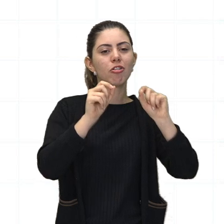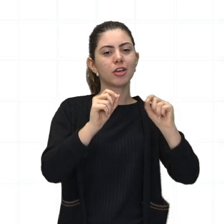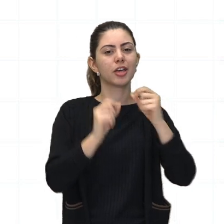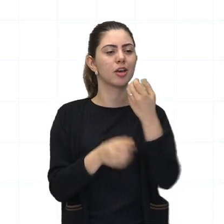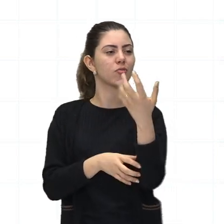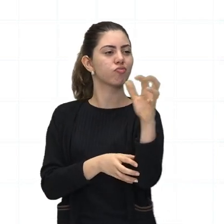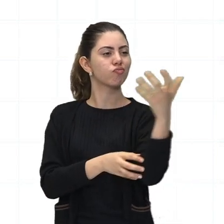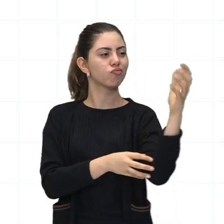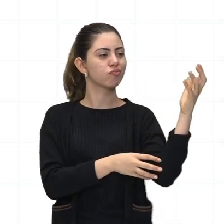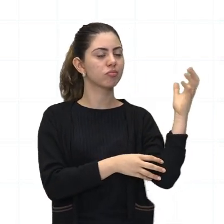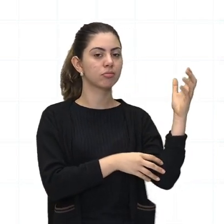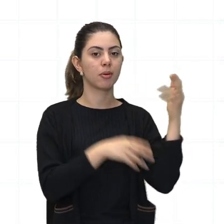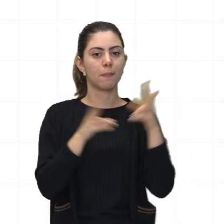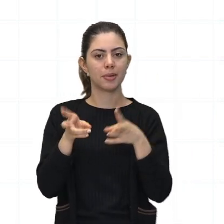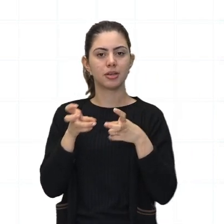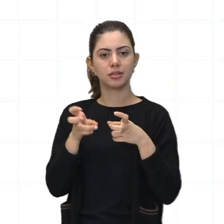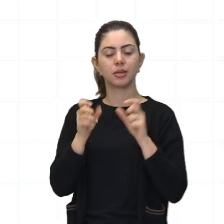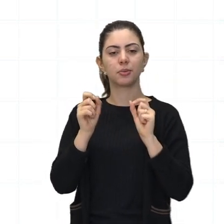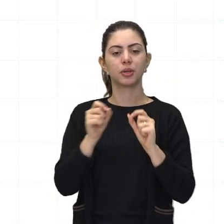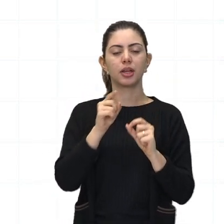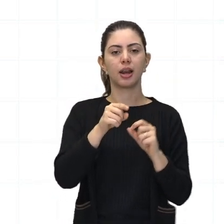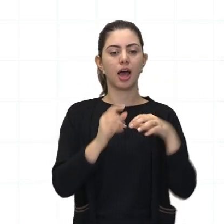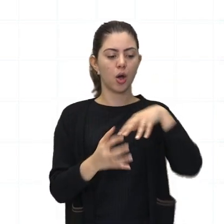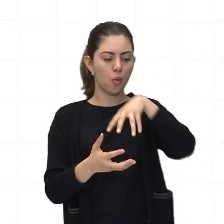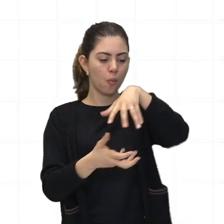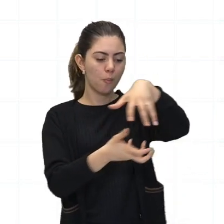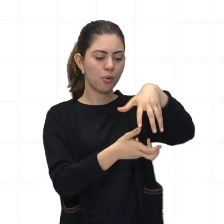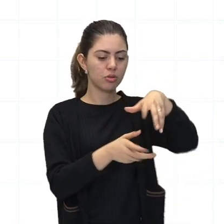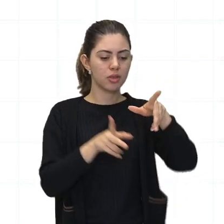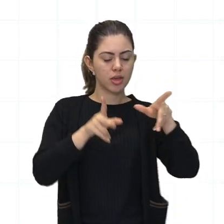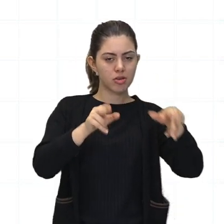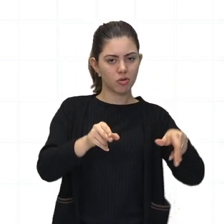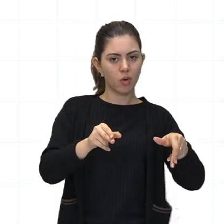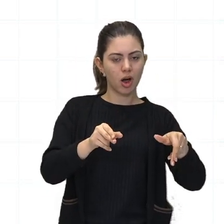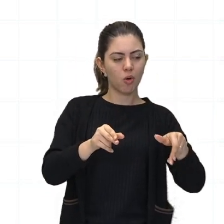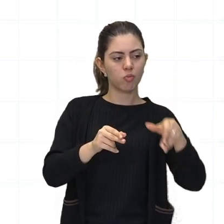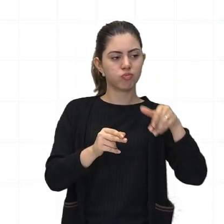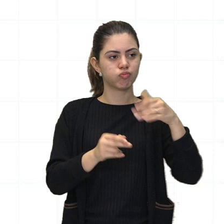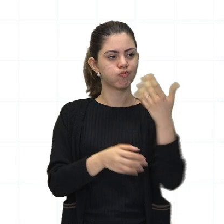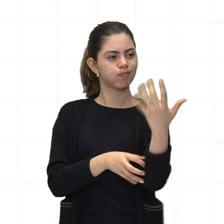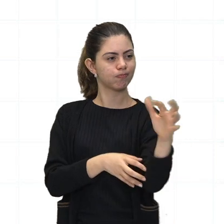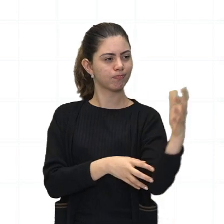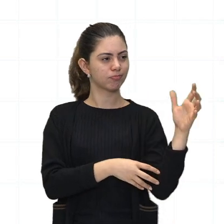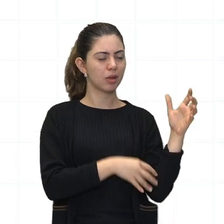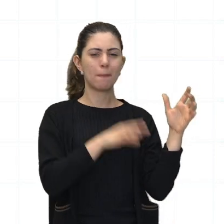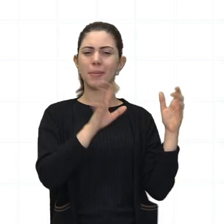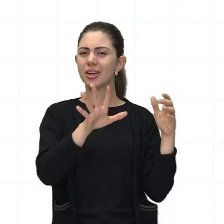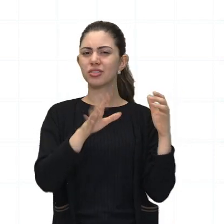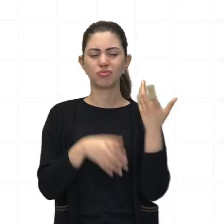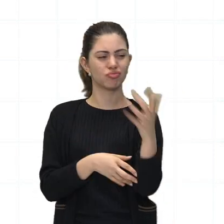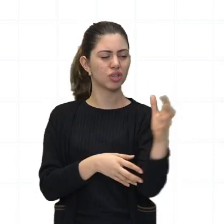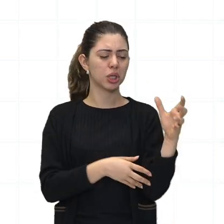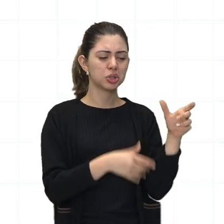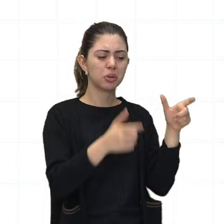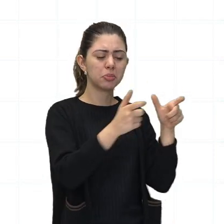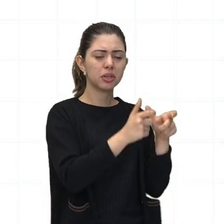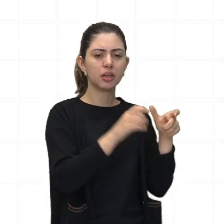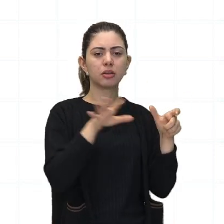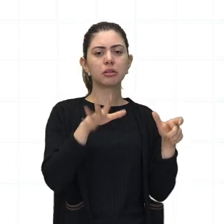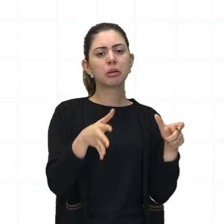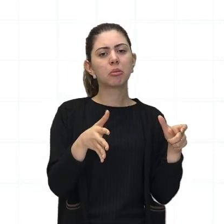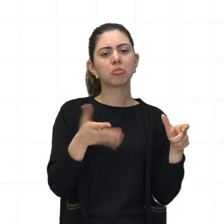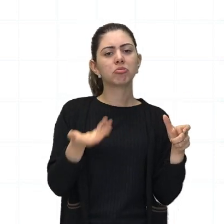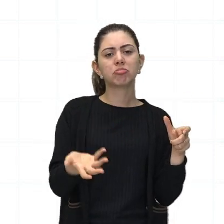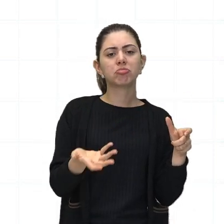O mundo é como um jardim. Só que um jardim é bem mais pequeno, só que o mundo é enorme. Então a descoberta